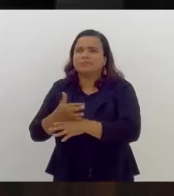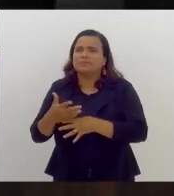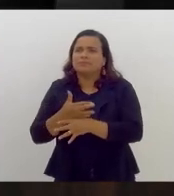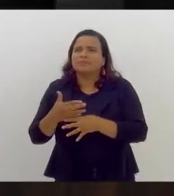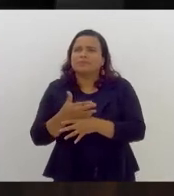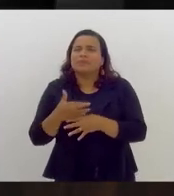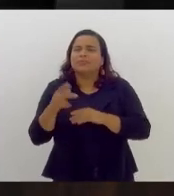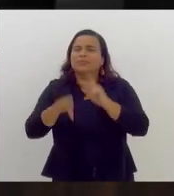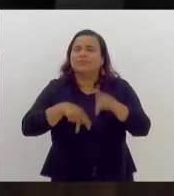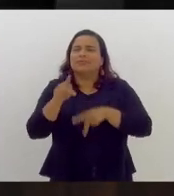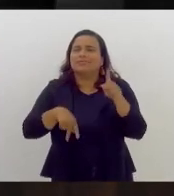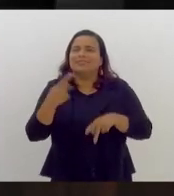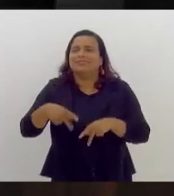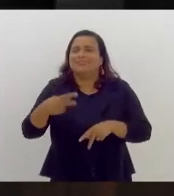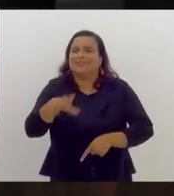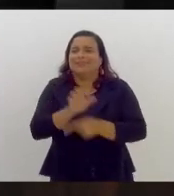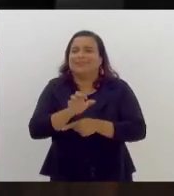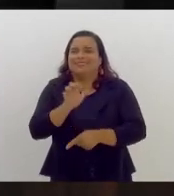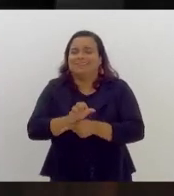da população